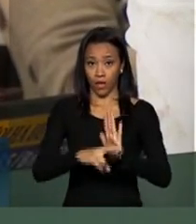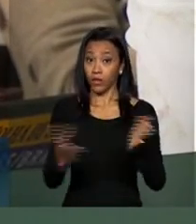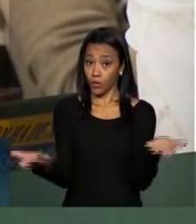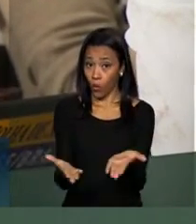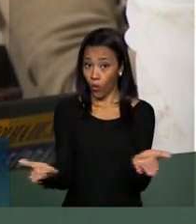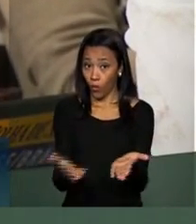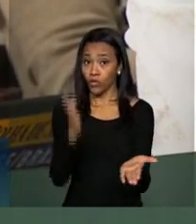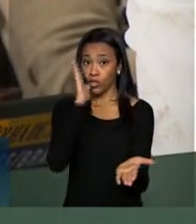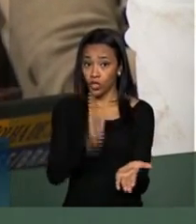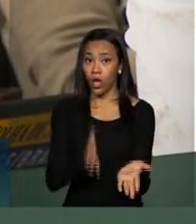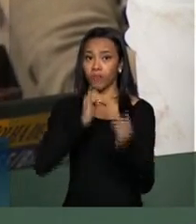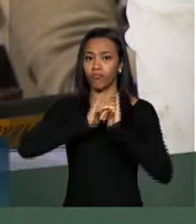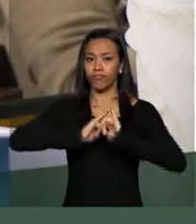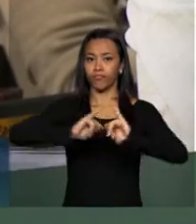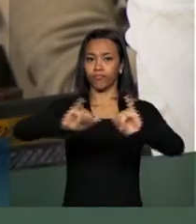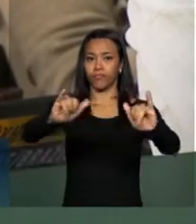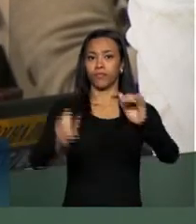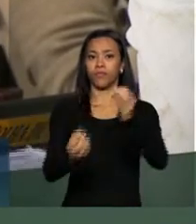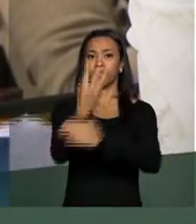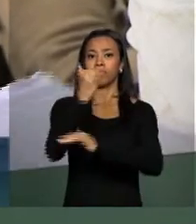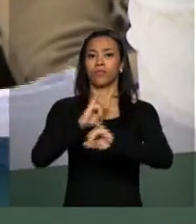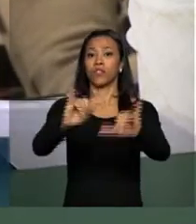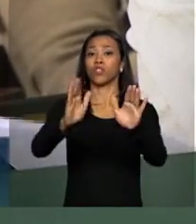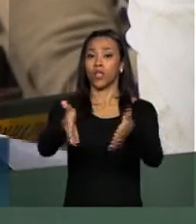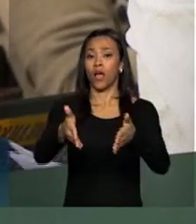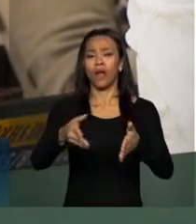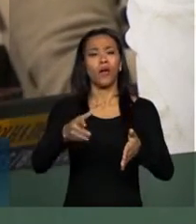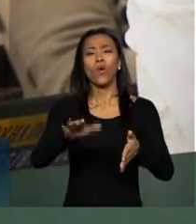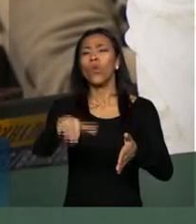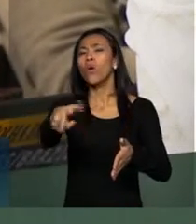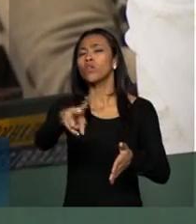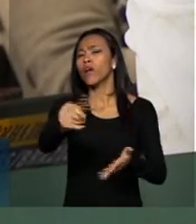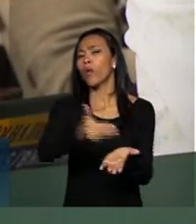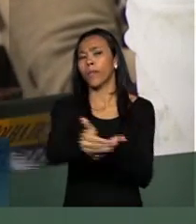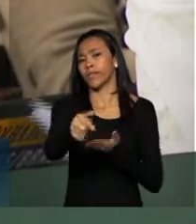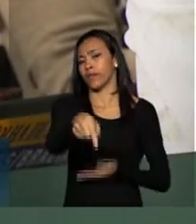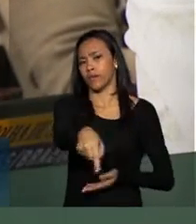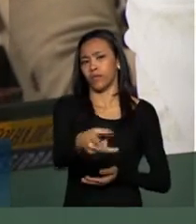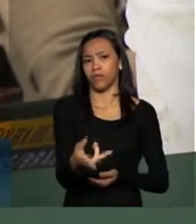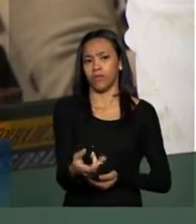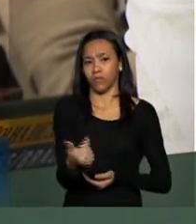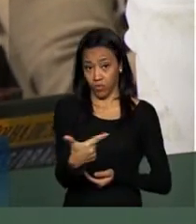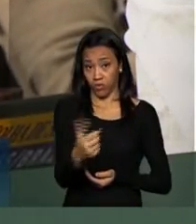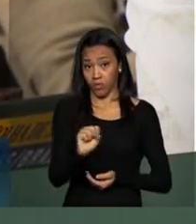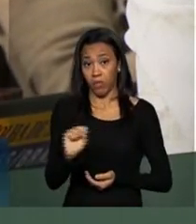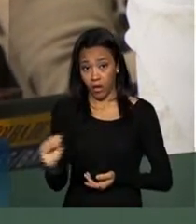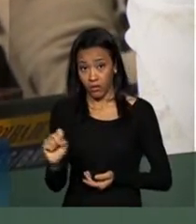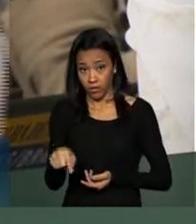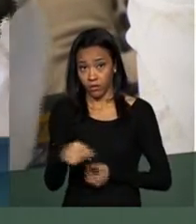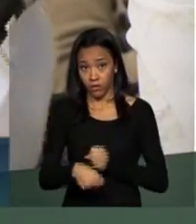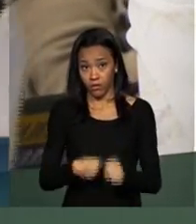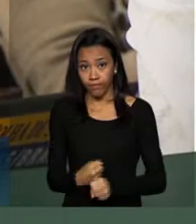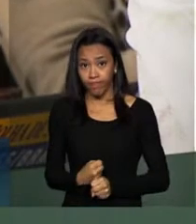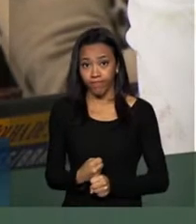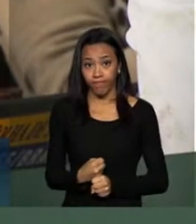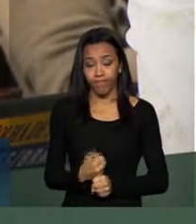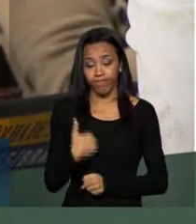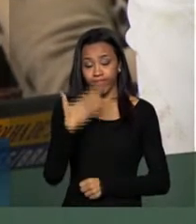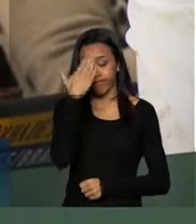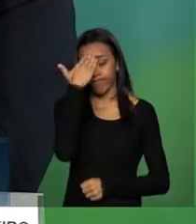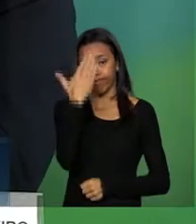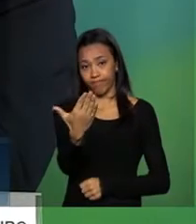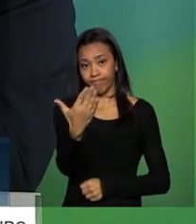hoje, quando que o senhor acha que isso vai começar a fazer efeito? Já no segundo semestre deste ano?